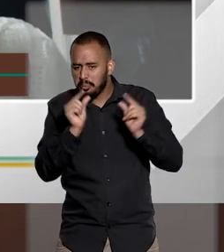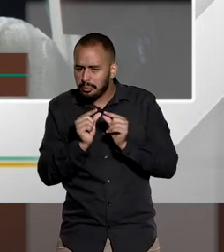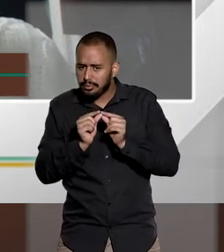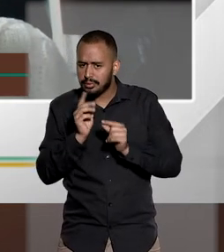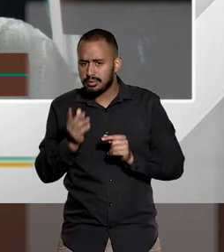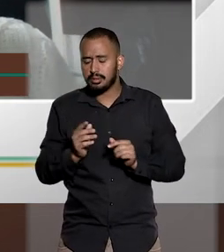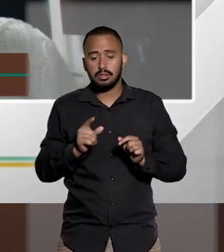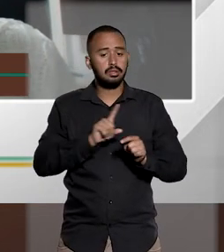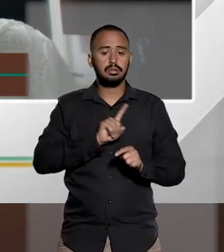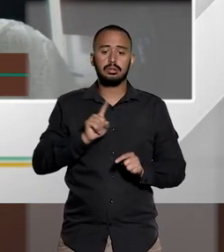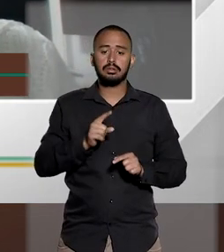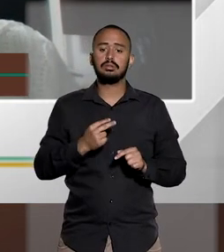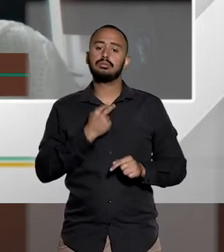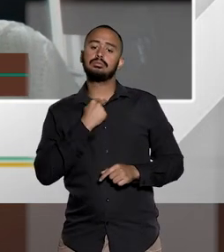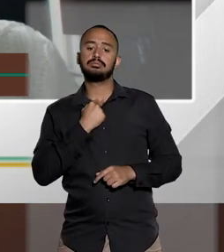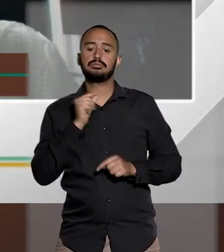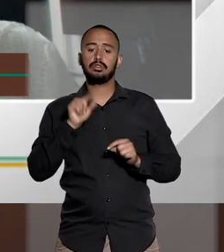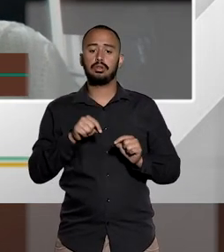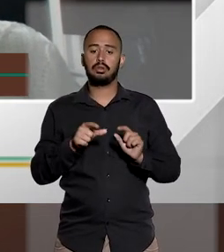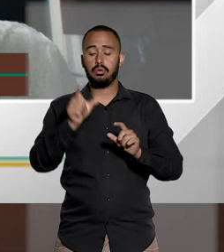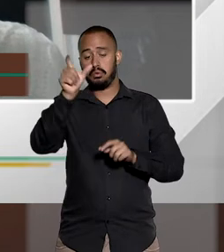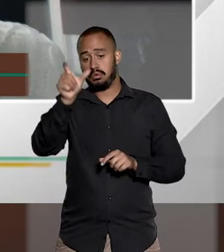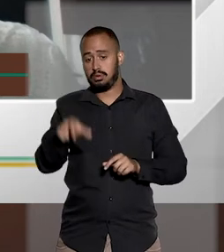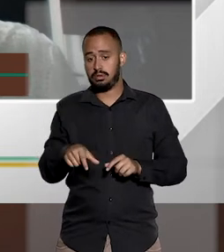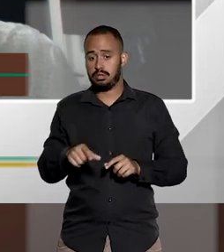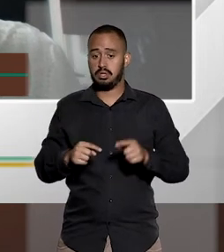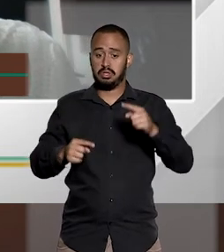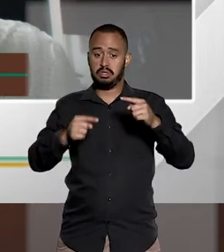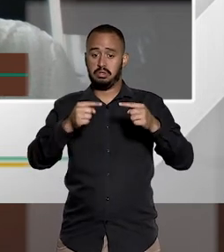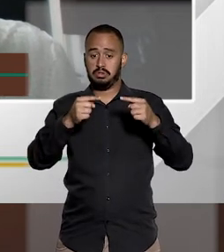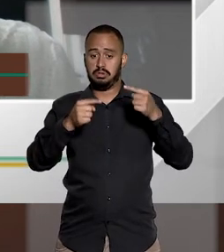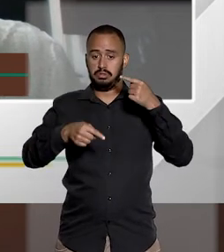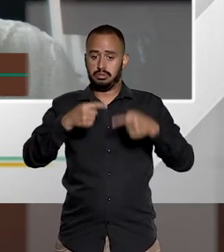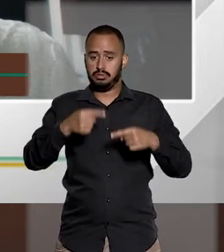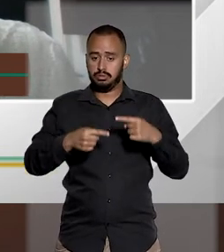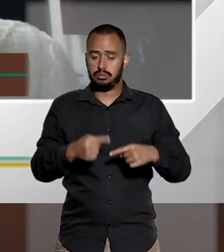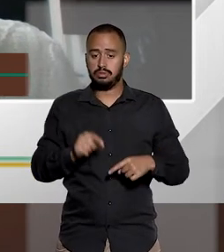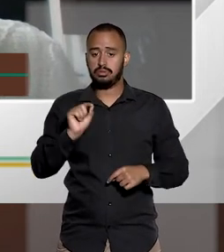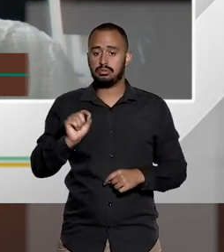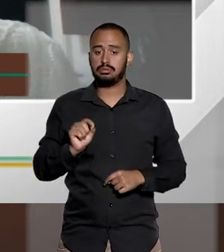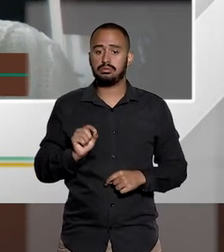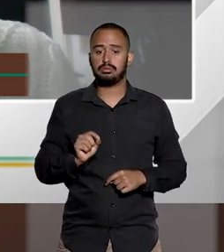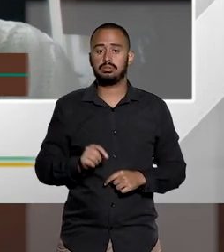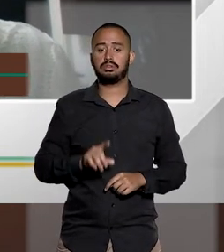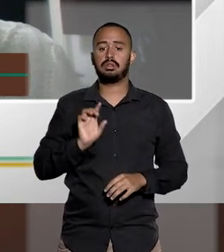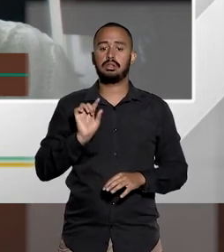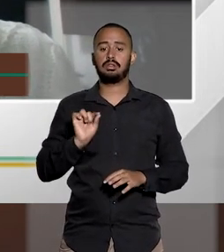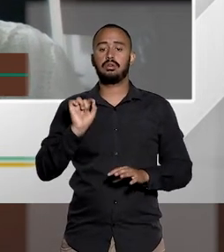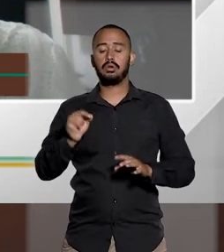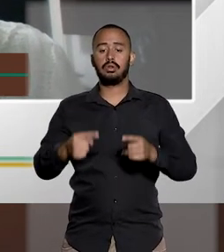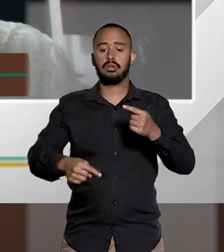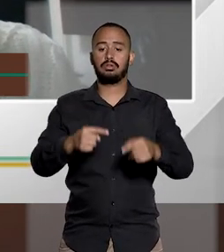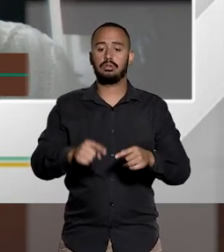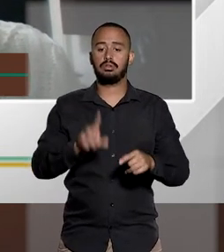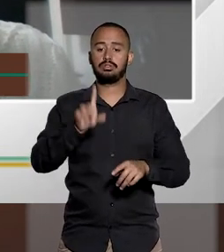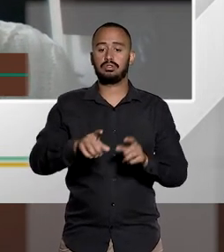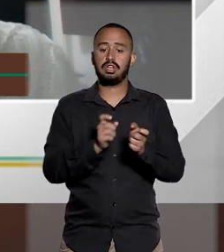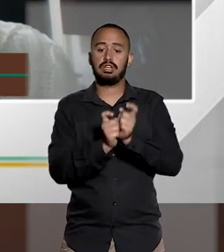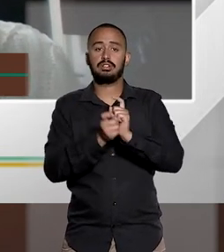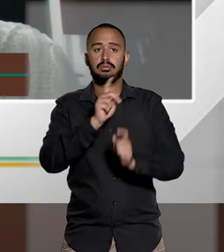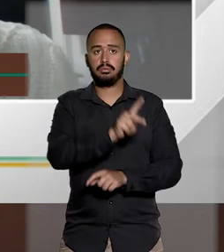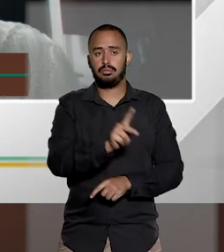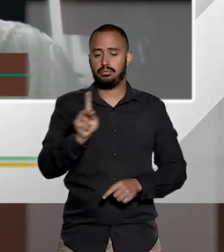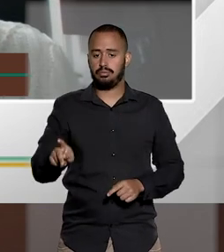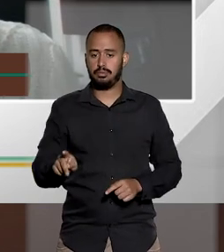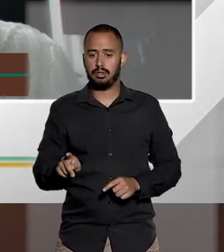que alguma que não pode ser objeto de arbitragem são aquelas competências da administração